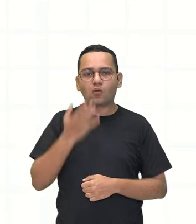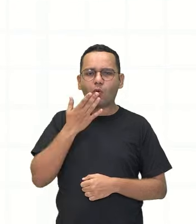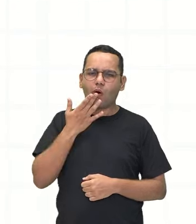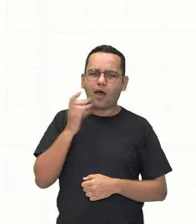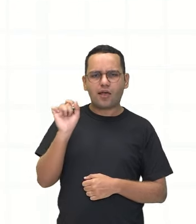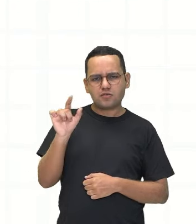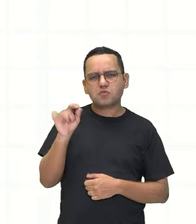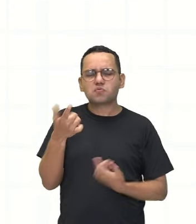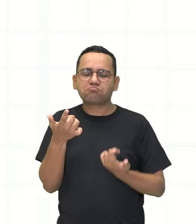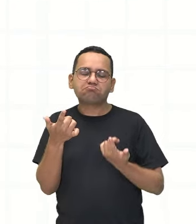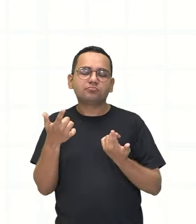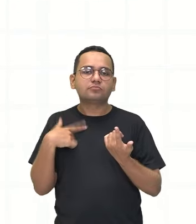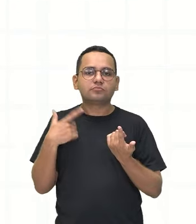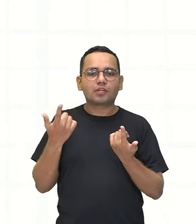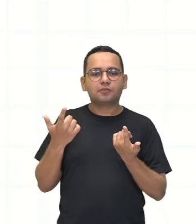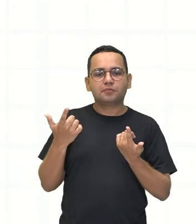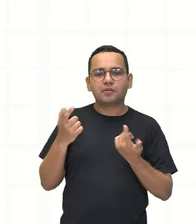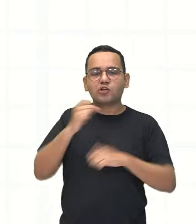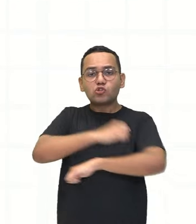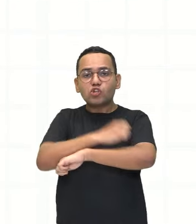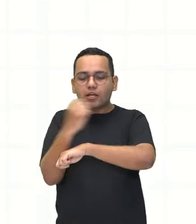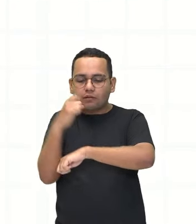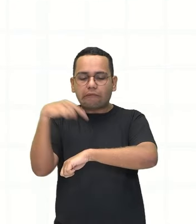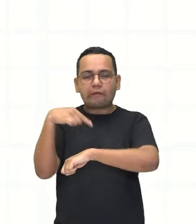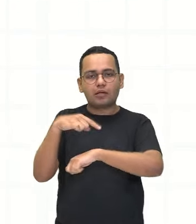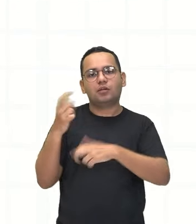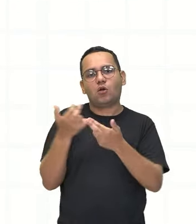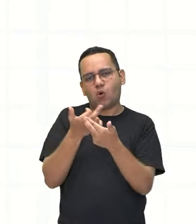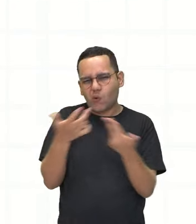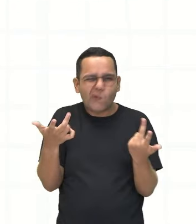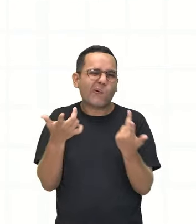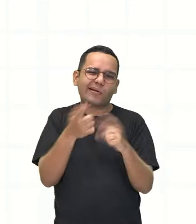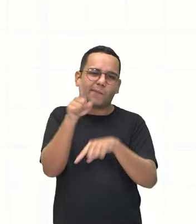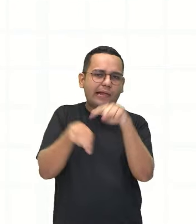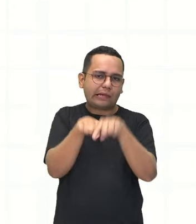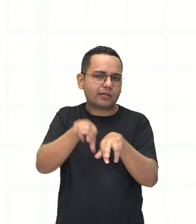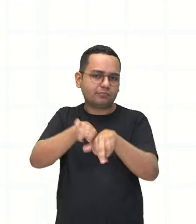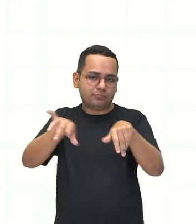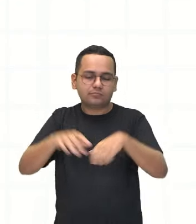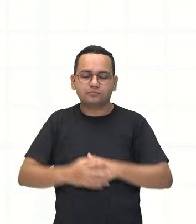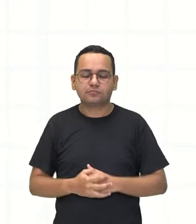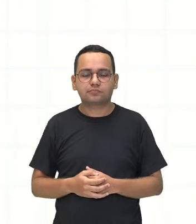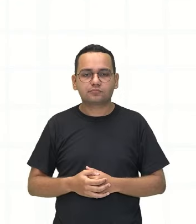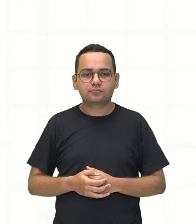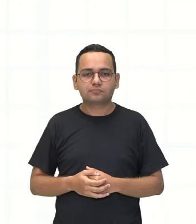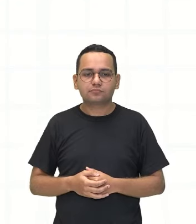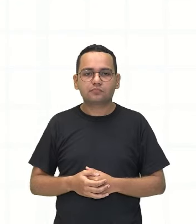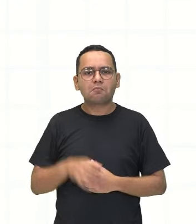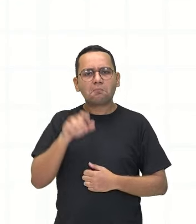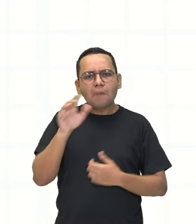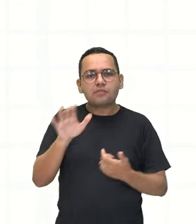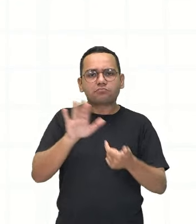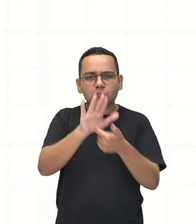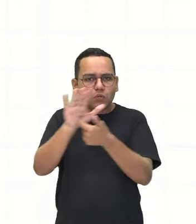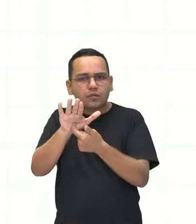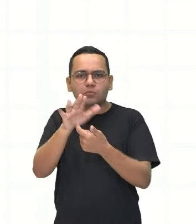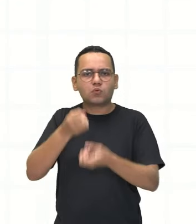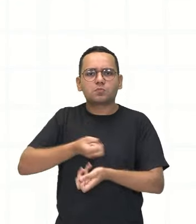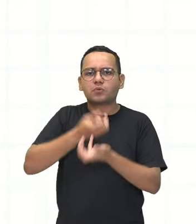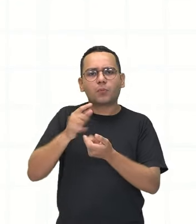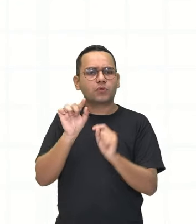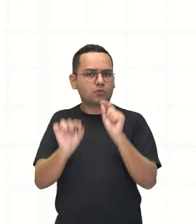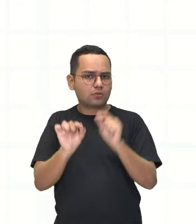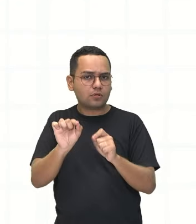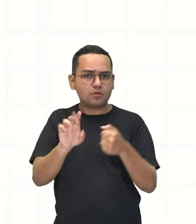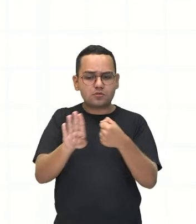coisas, objetos, seres. Então, nós trouxemos esse poema para ilustrar para vocês, que os